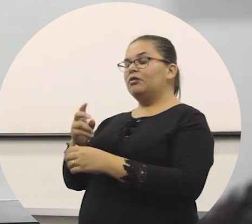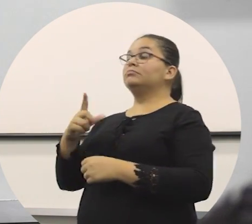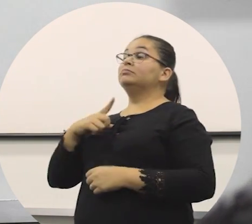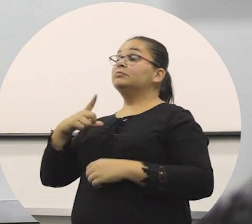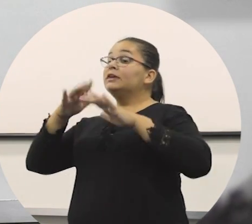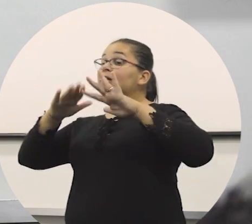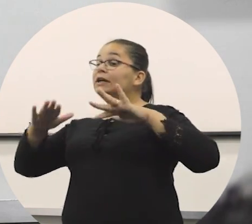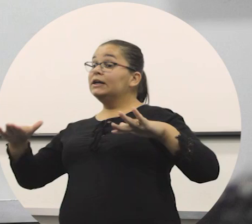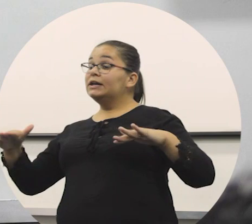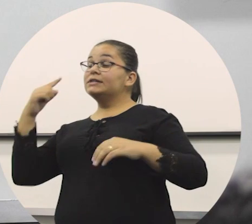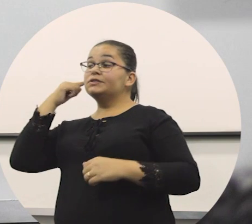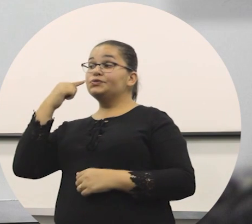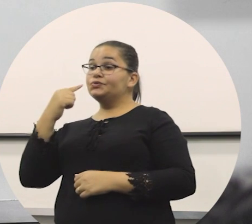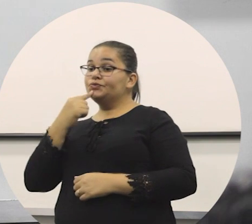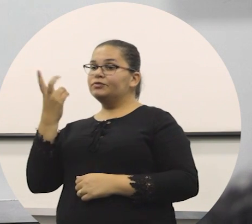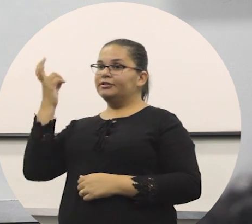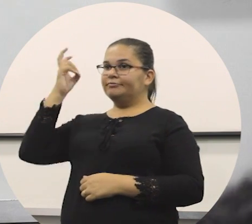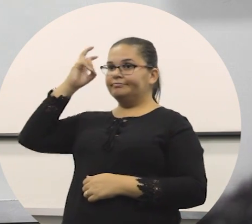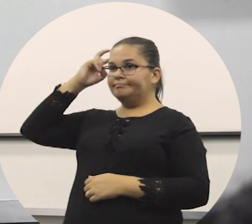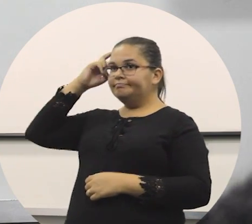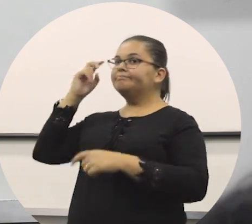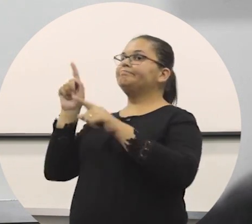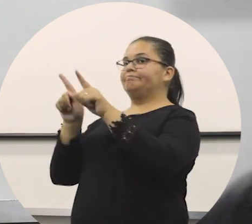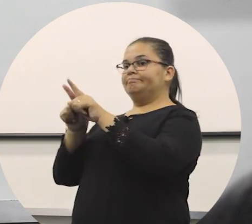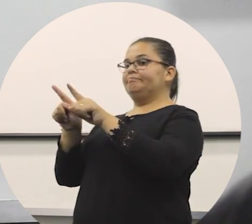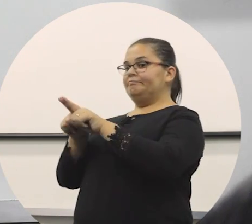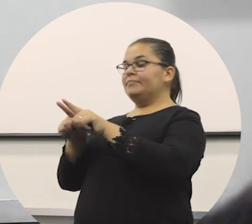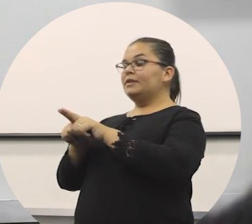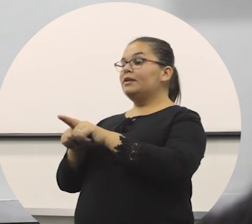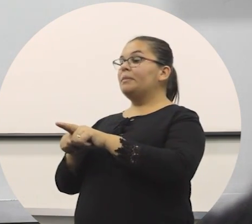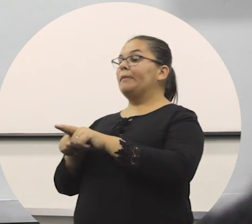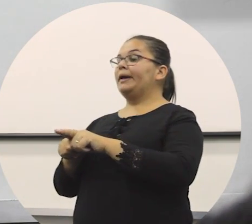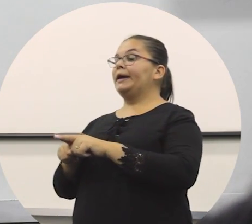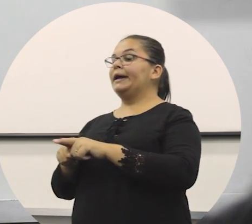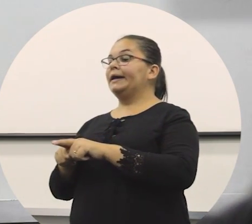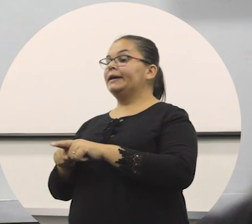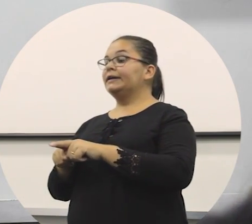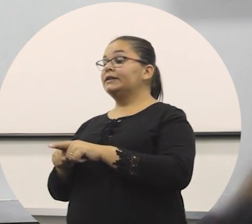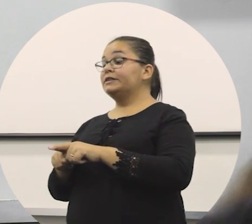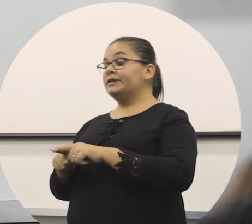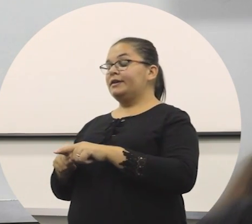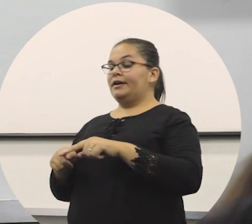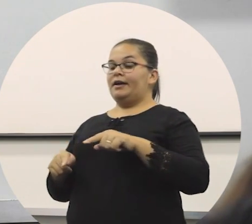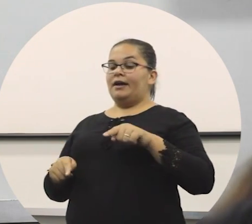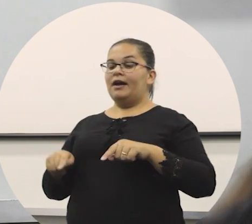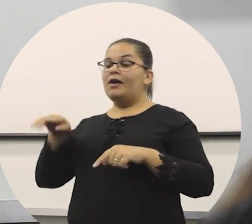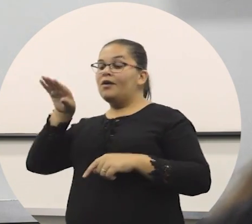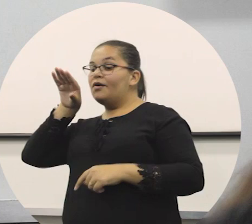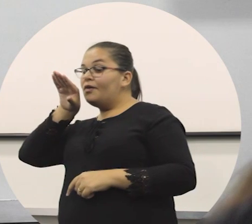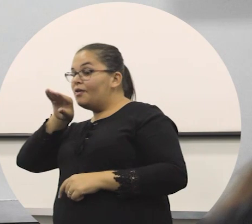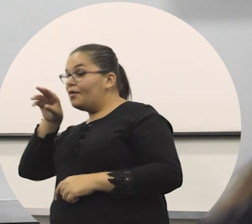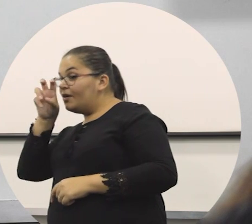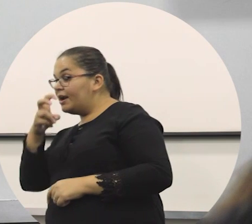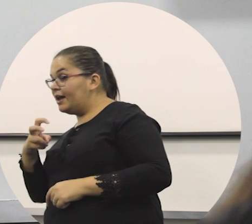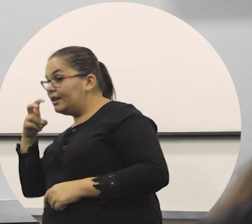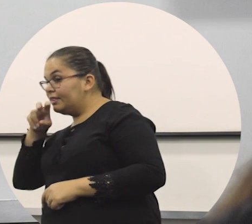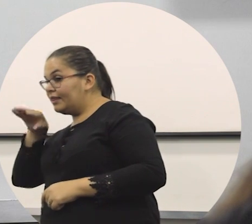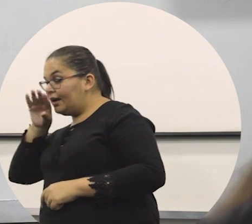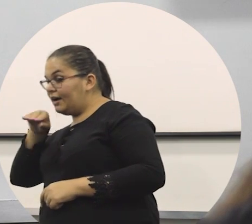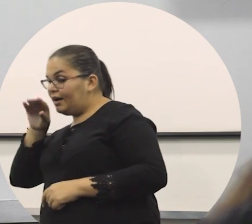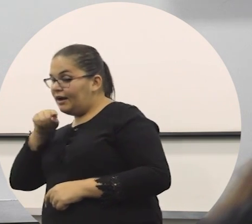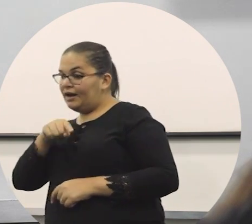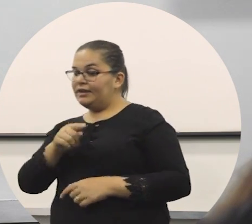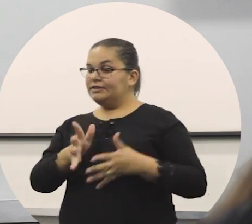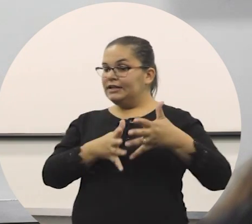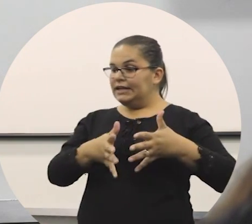com crianças surdas, implantadas também, e que adquiriram, junto com a oralidade, a língua de sinais. Os